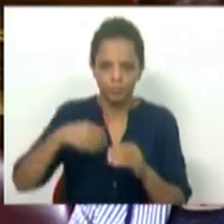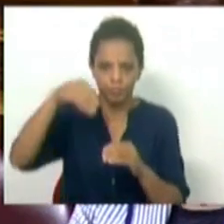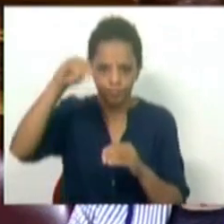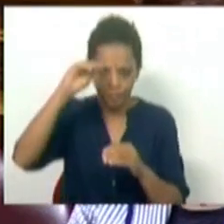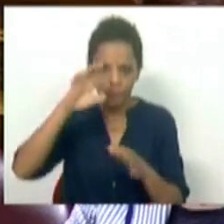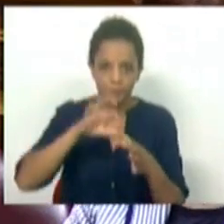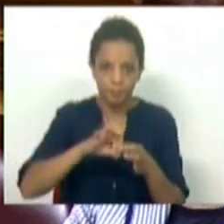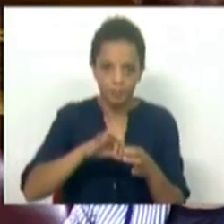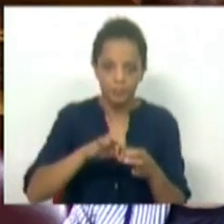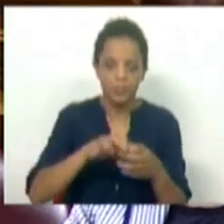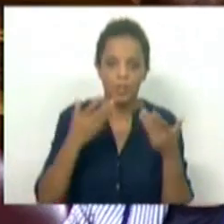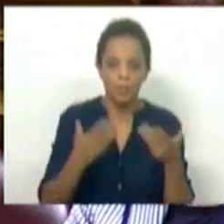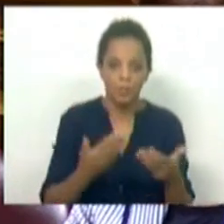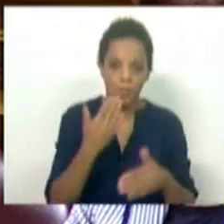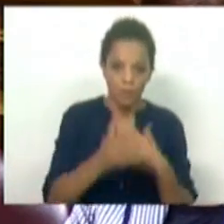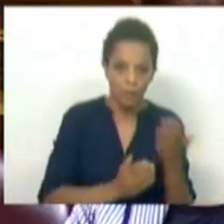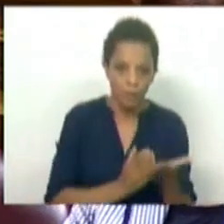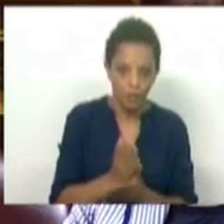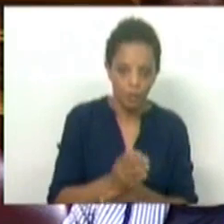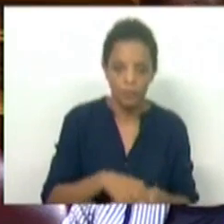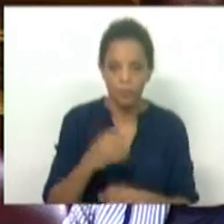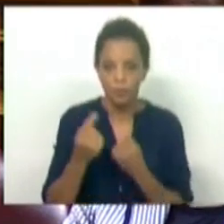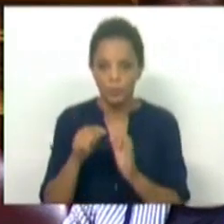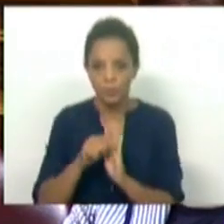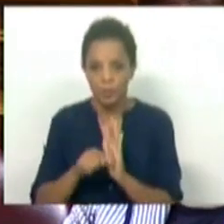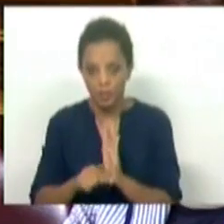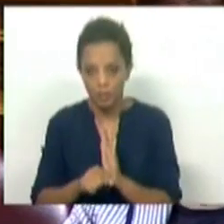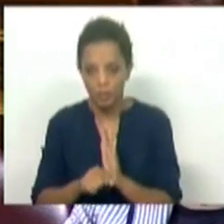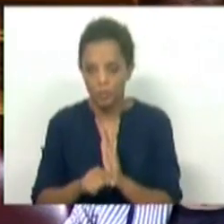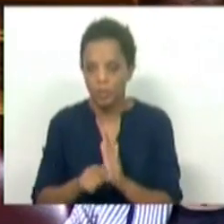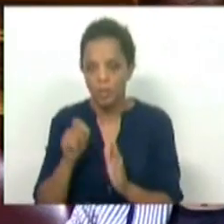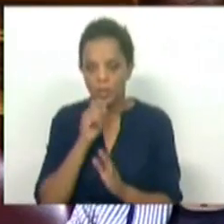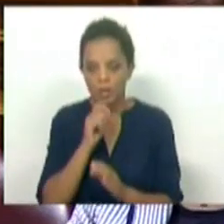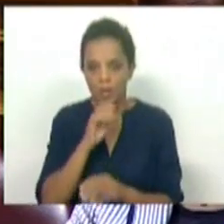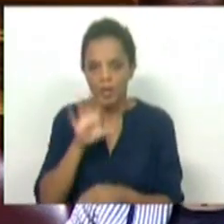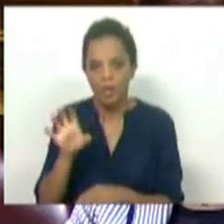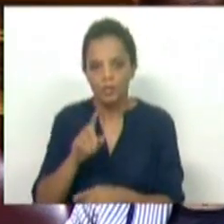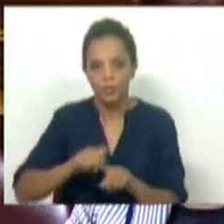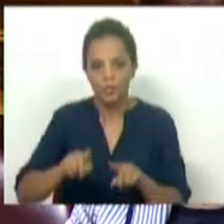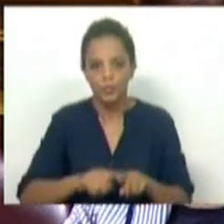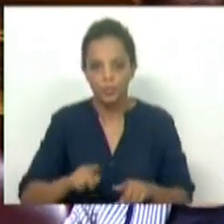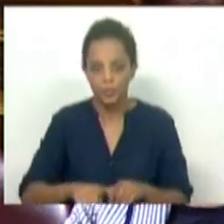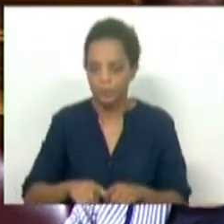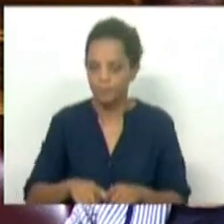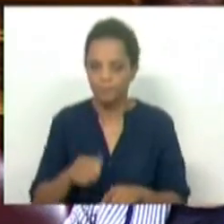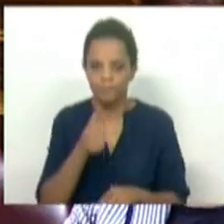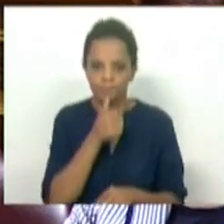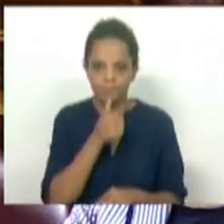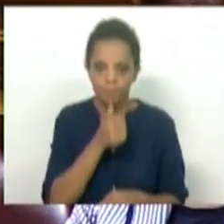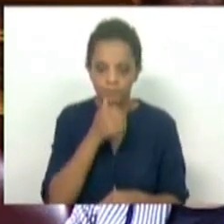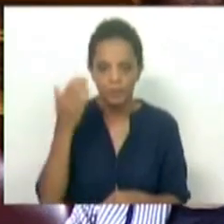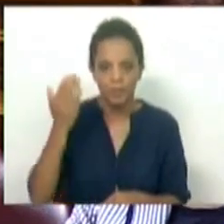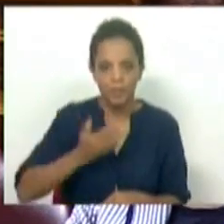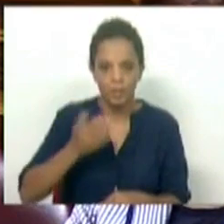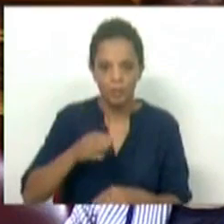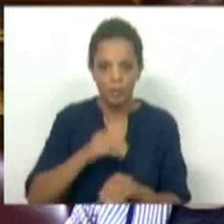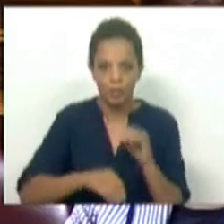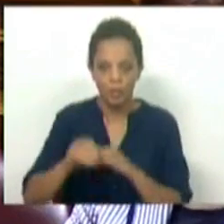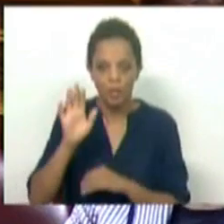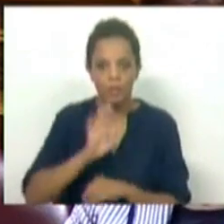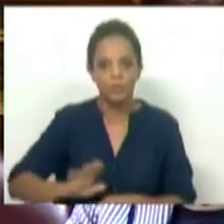quadro normativo atualmente em vigor, e algumas das medidas invadem em diferentes domínios a esfera decisória do direito